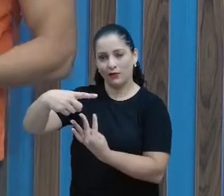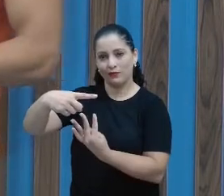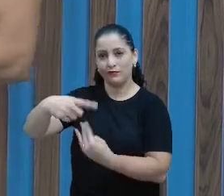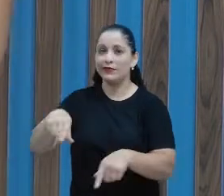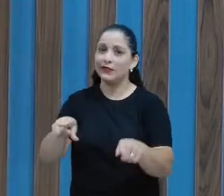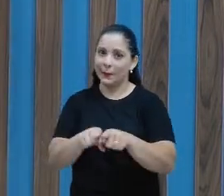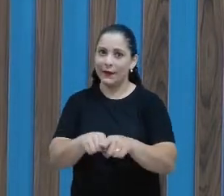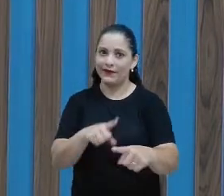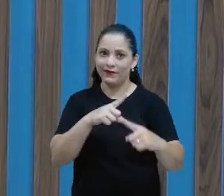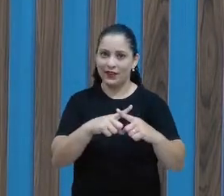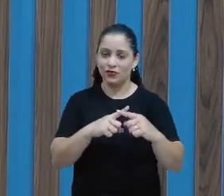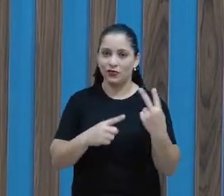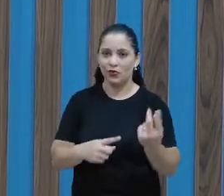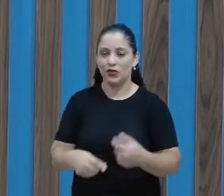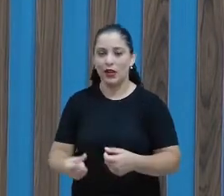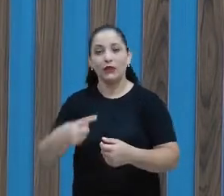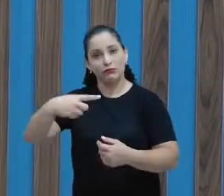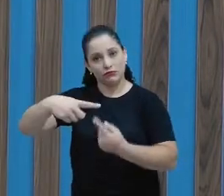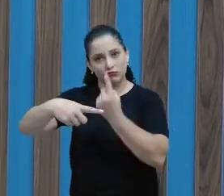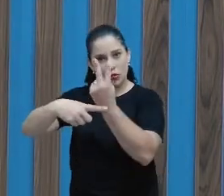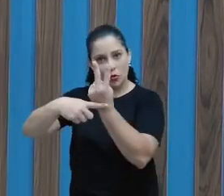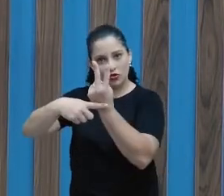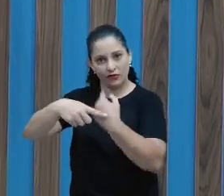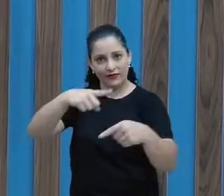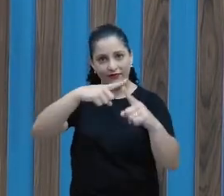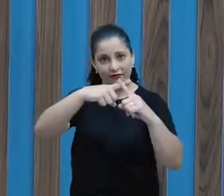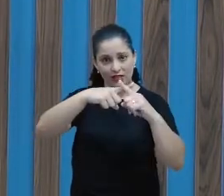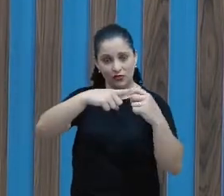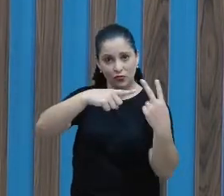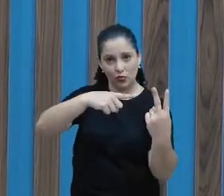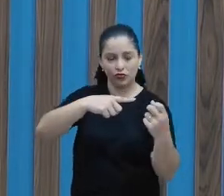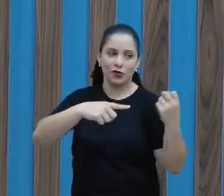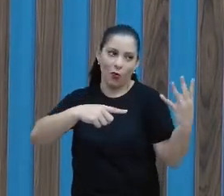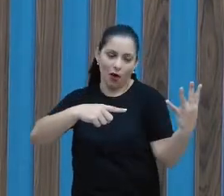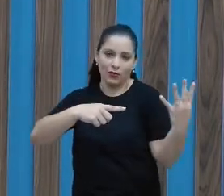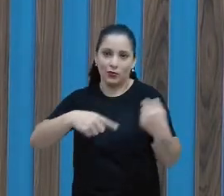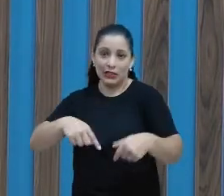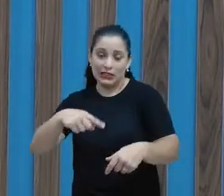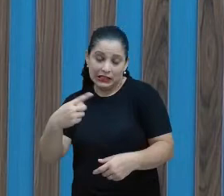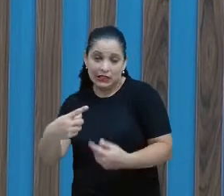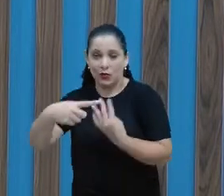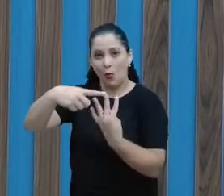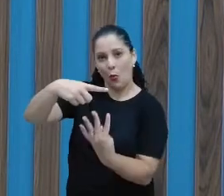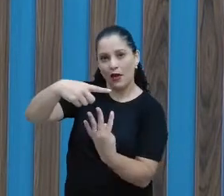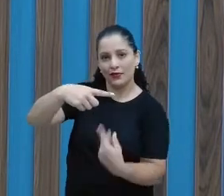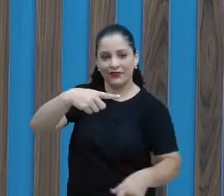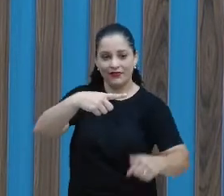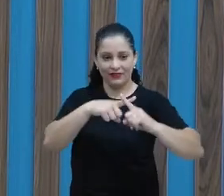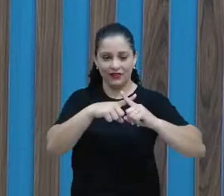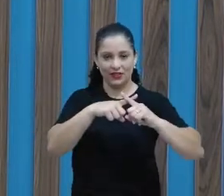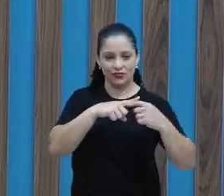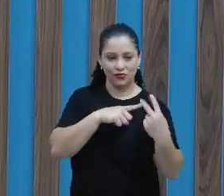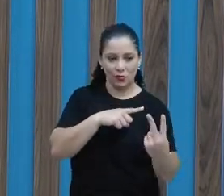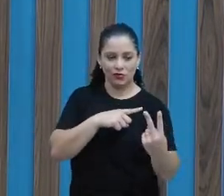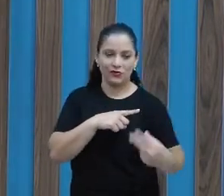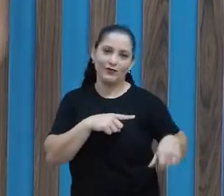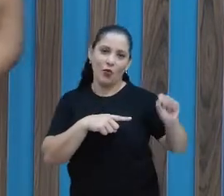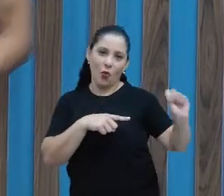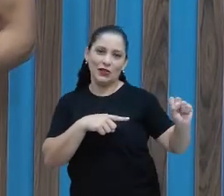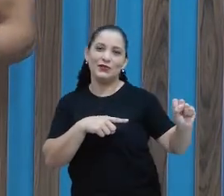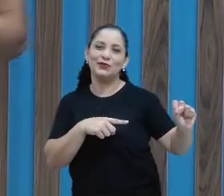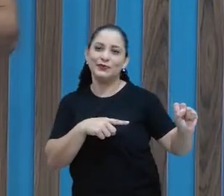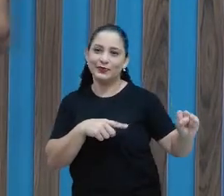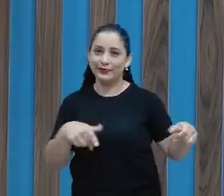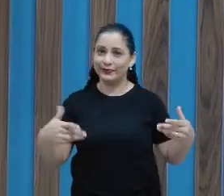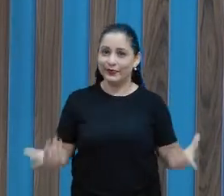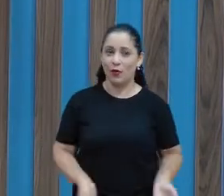2. 2 vezes 2 é igual a 4 e 4 vezes 2 vai ser igual a 8.